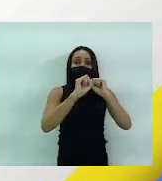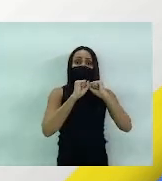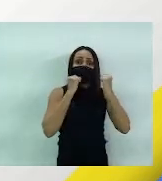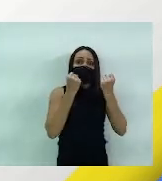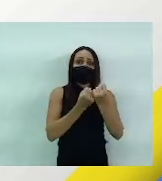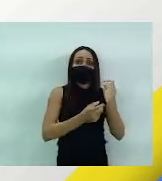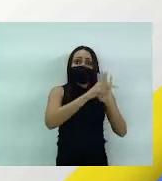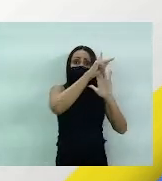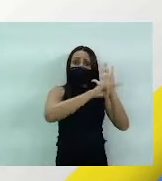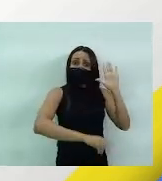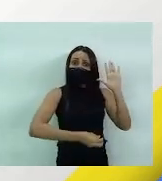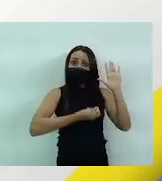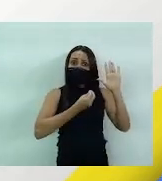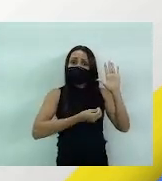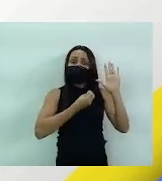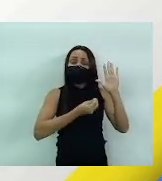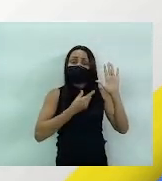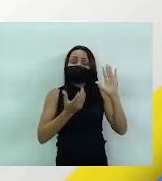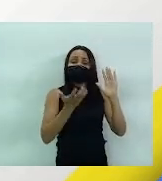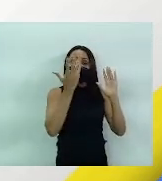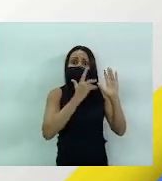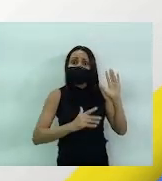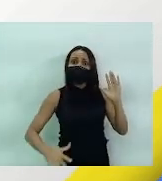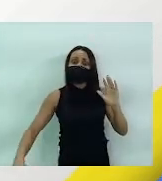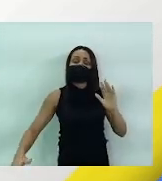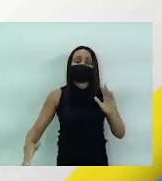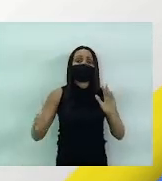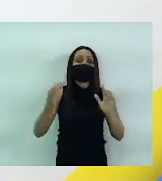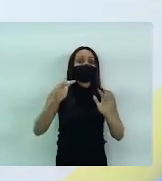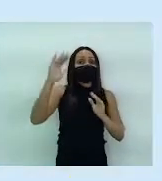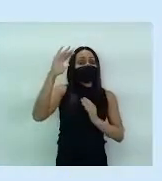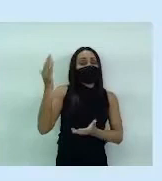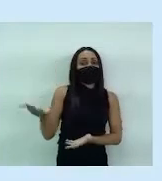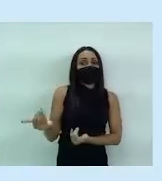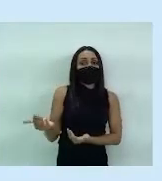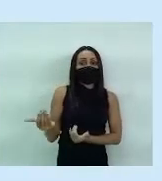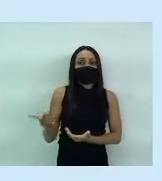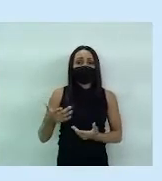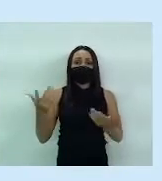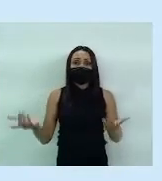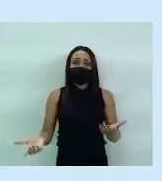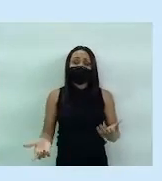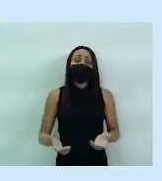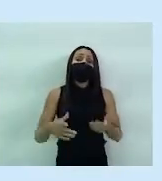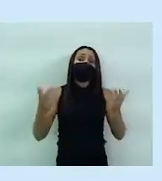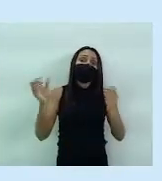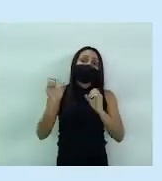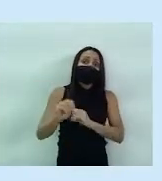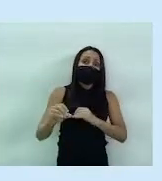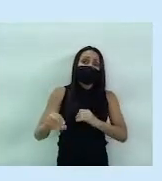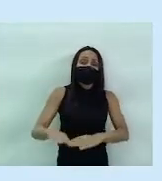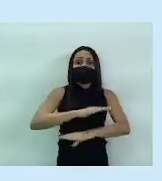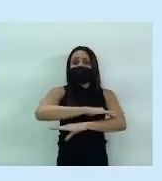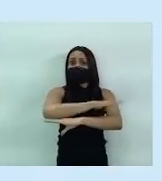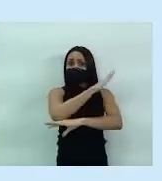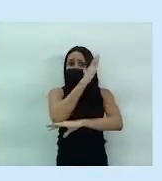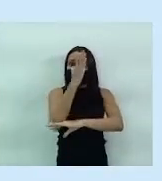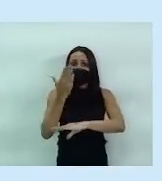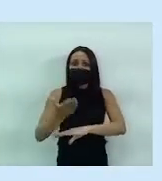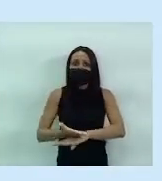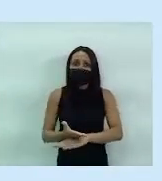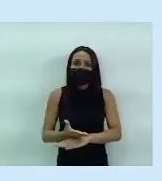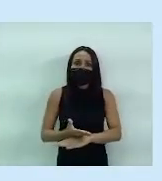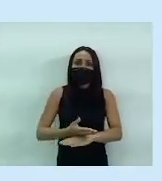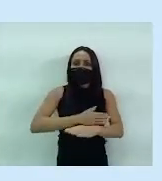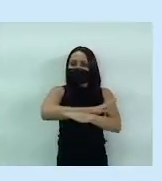no projeto de vida dessa criança e desse adolescente. Então, a educação integral, ela dá conta,